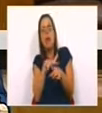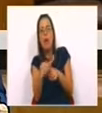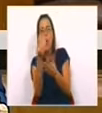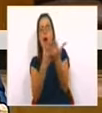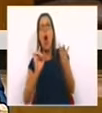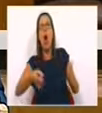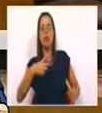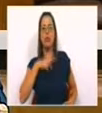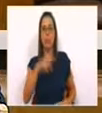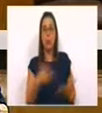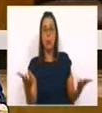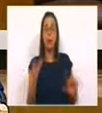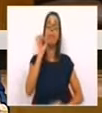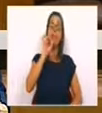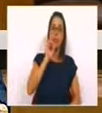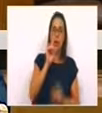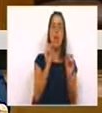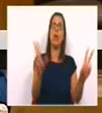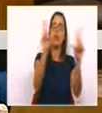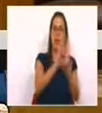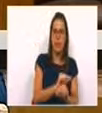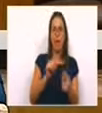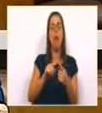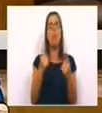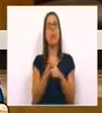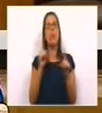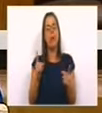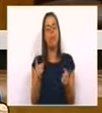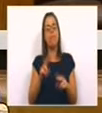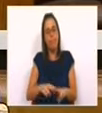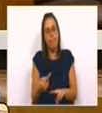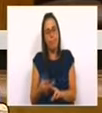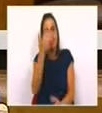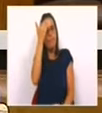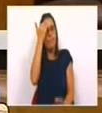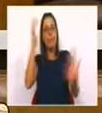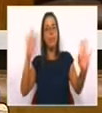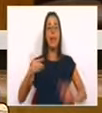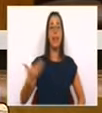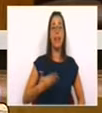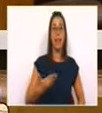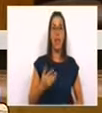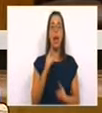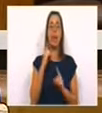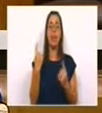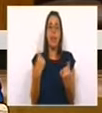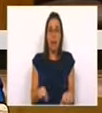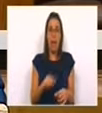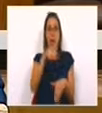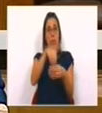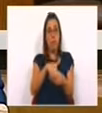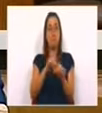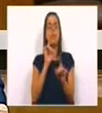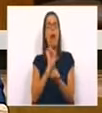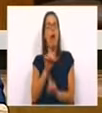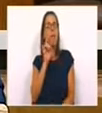em Portugal. Valoriza-se a inovação na medida em que se reforça a consciência dos direitos que sobre ela impendem e